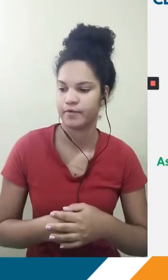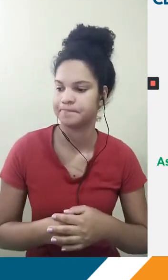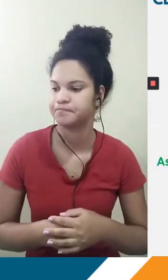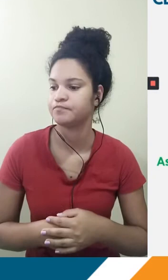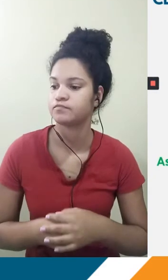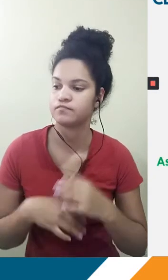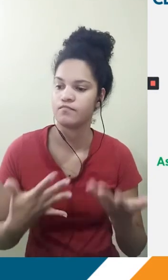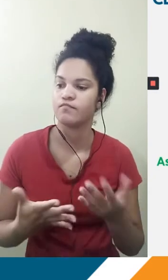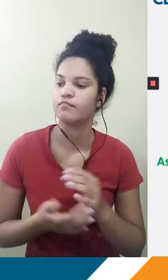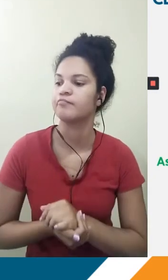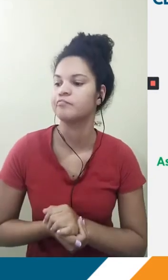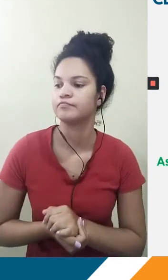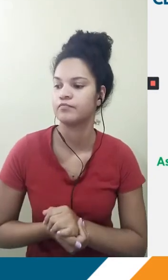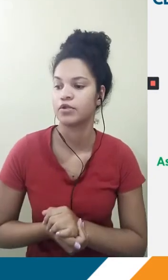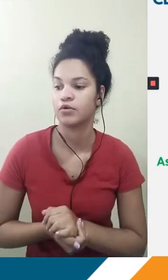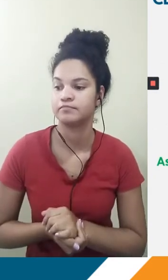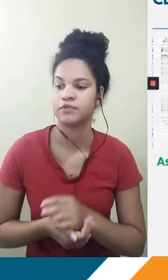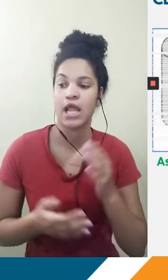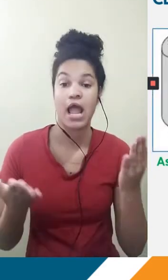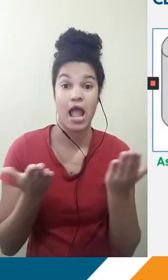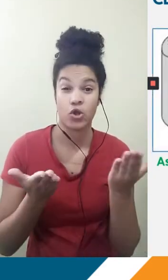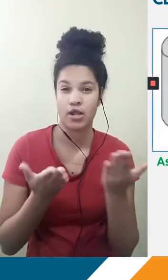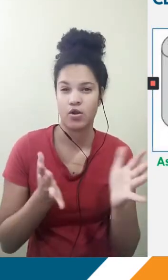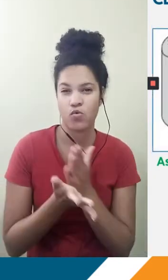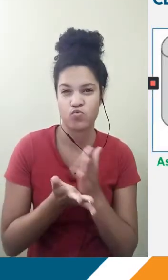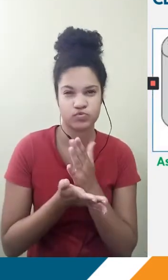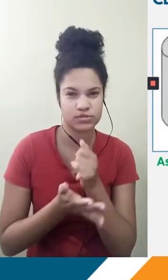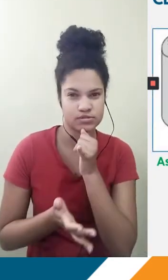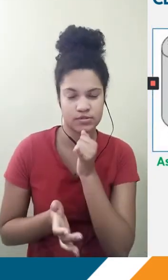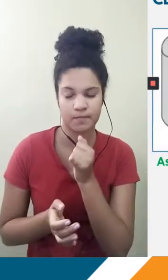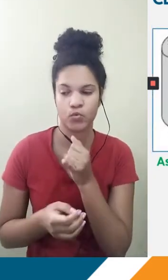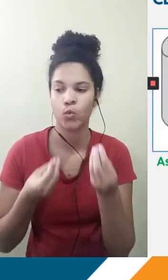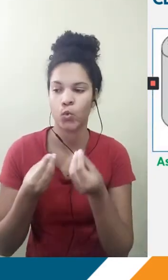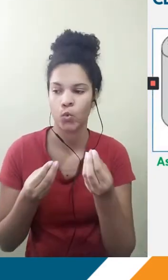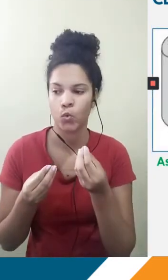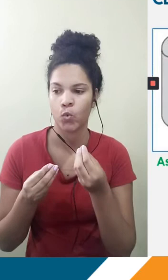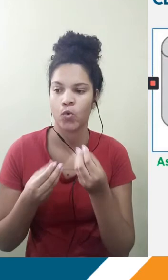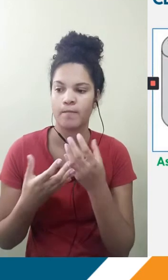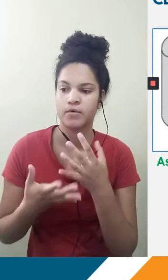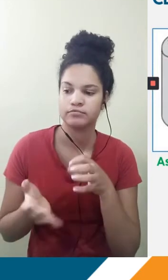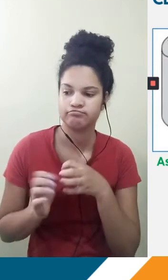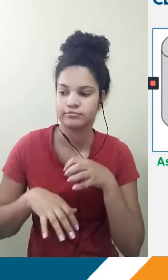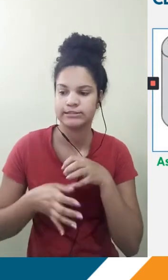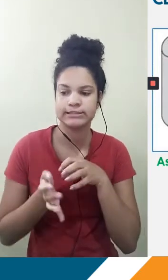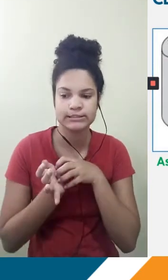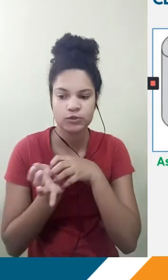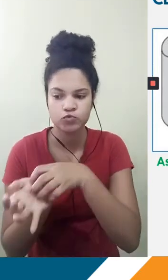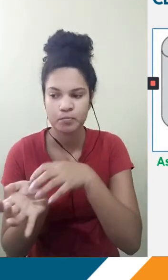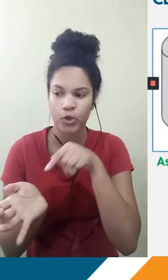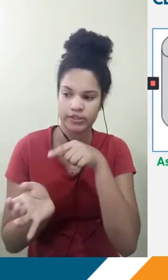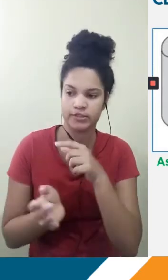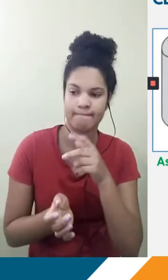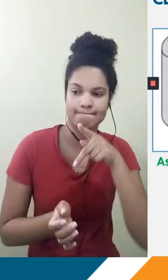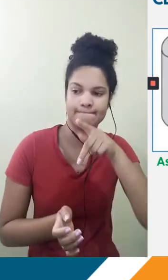vamos dar aqui alguns exemplos de transporte passivo. A difusão de gás carbônico e oxigênio, os processos